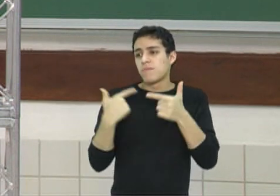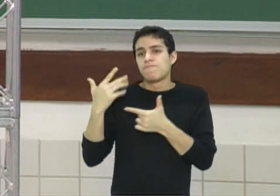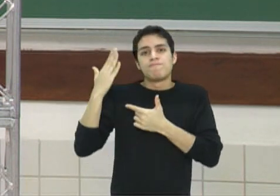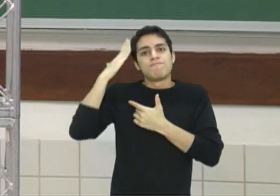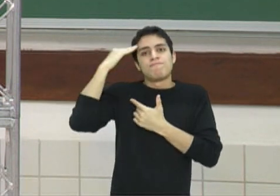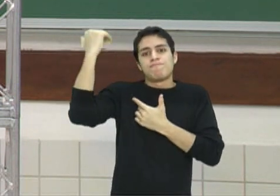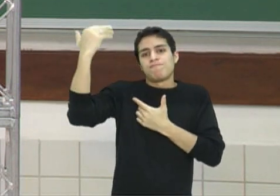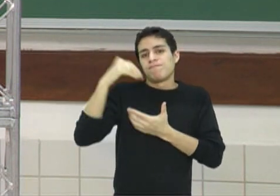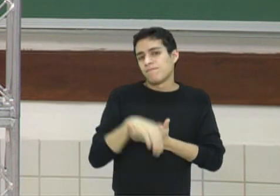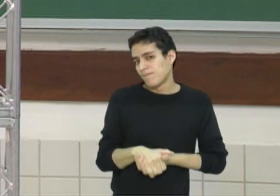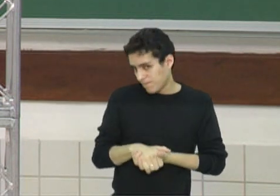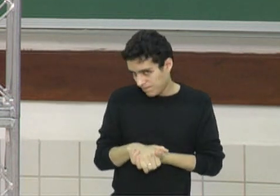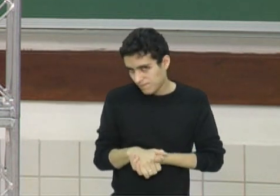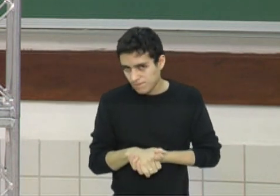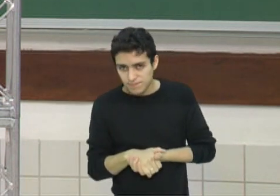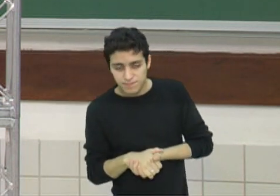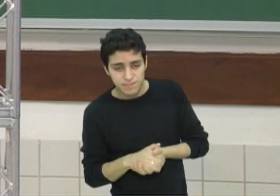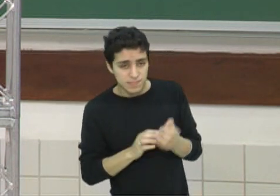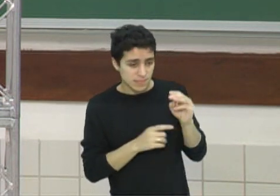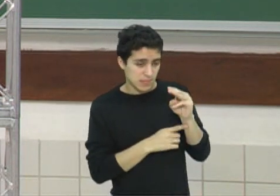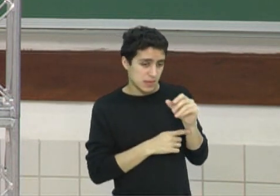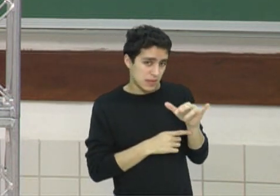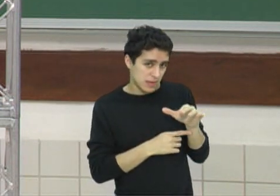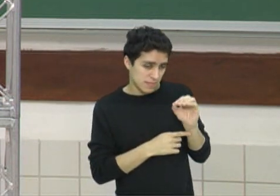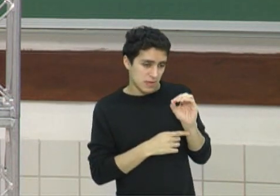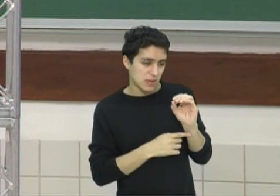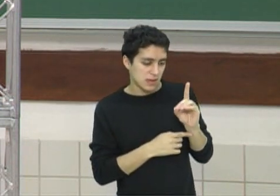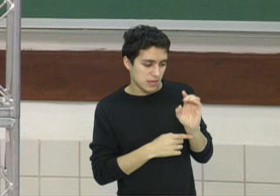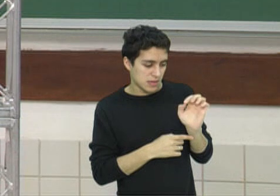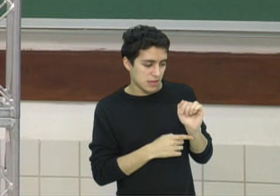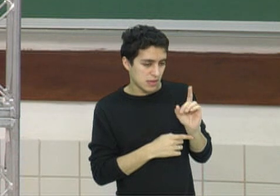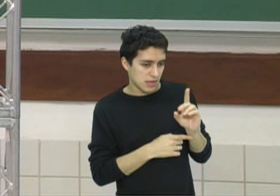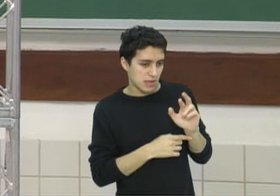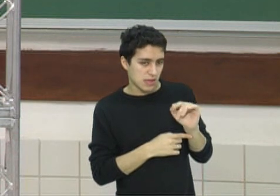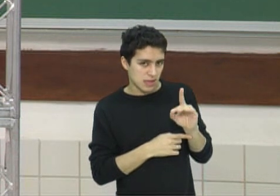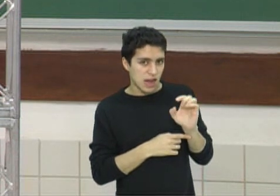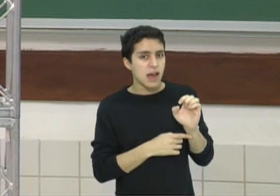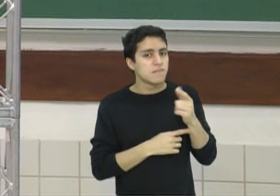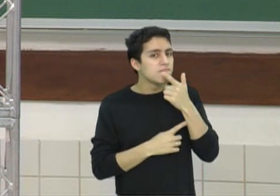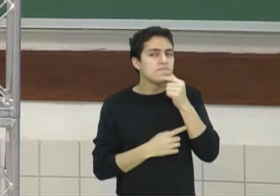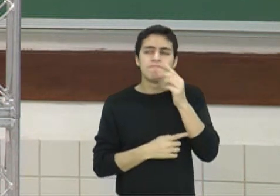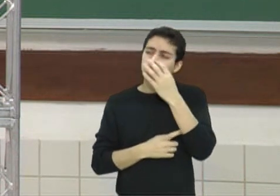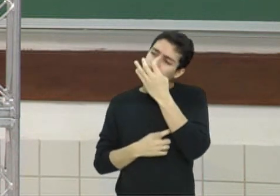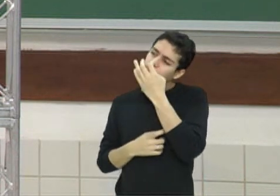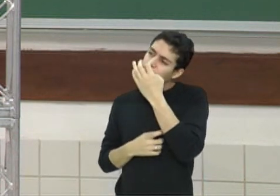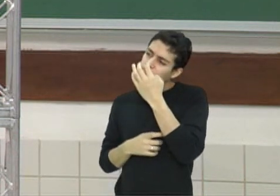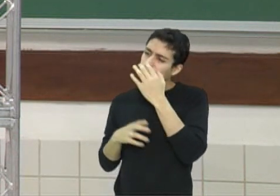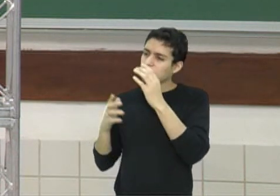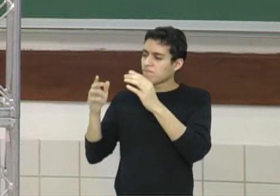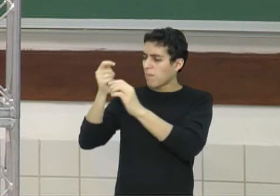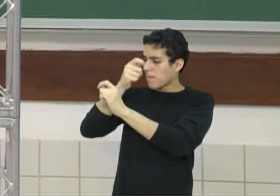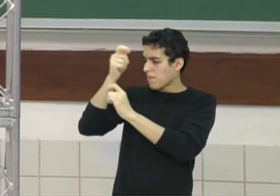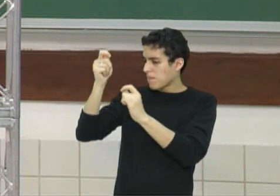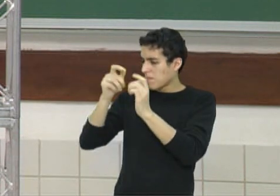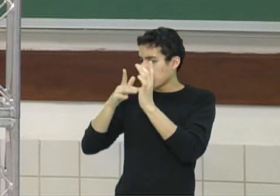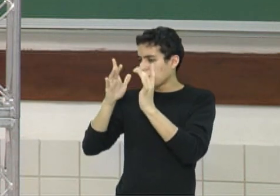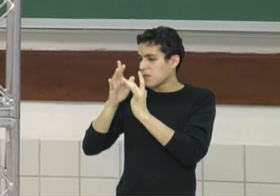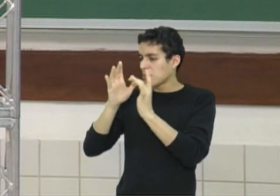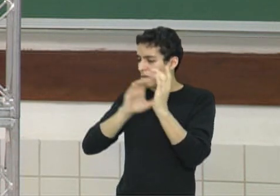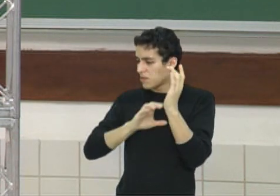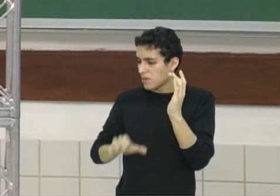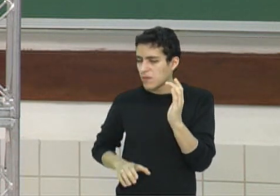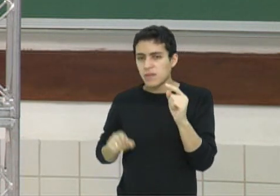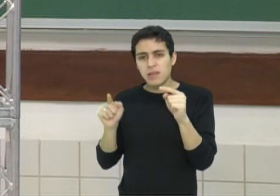renomado. Inclusive, um detalhe que Mário de Andrade, quando ele observa o busto do Cristo de trancinhas, ele escreve Pauliceia